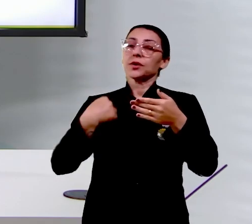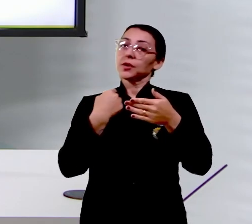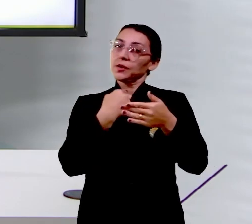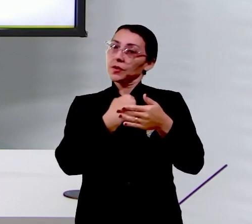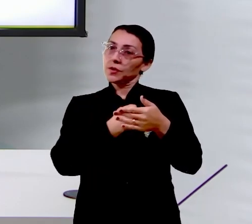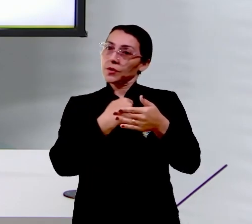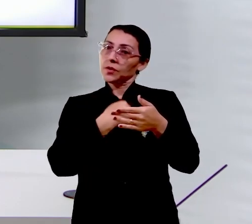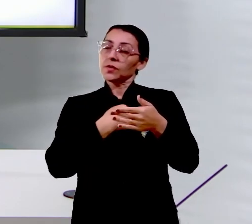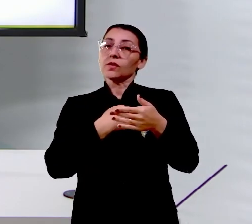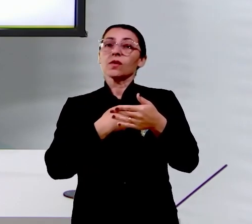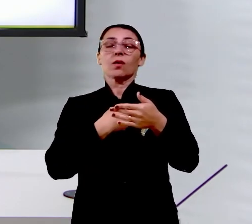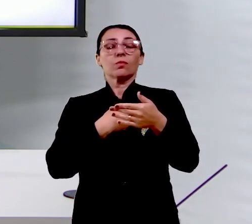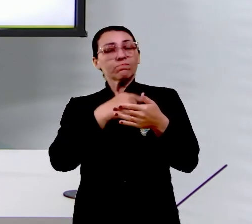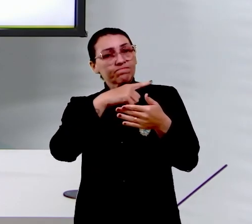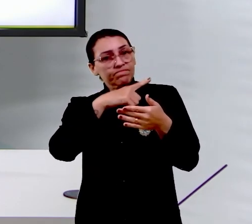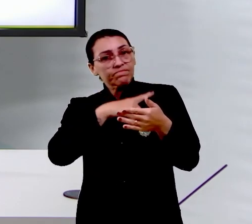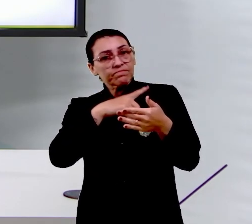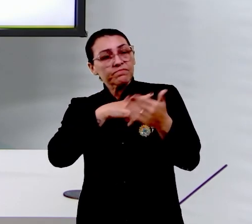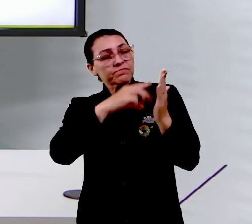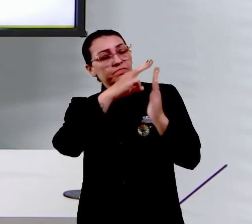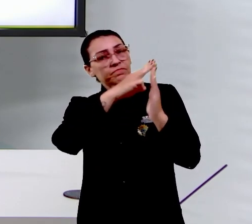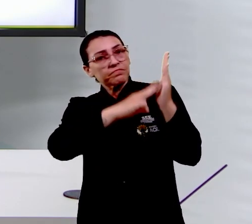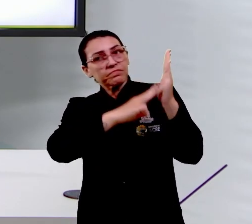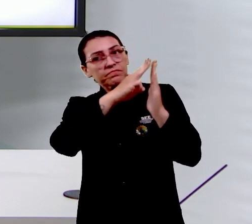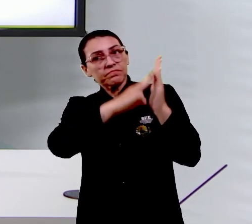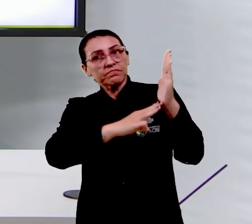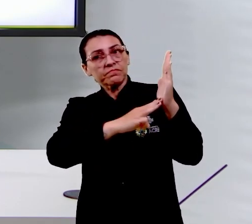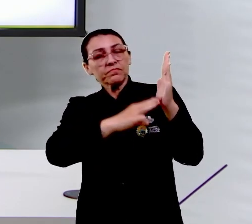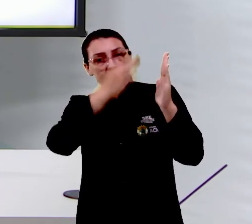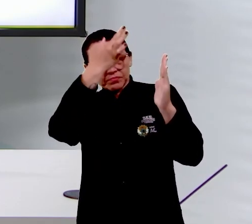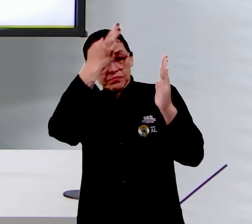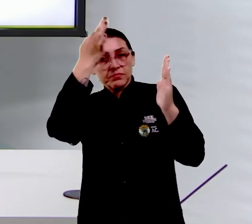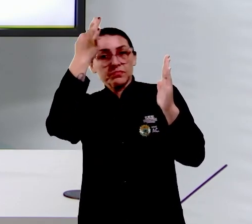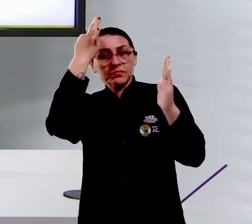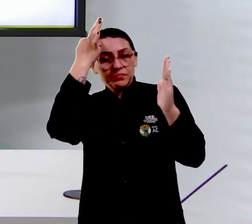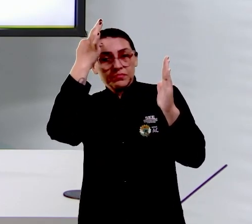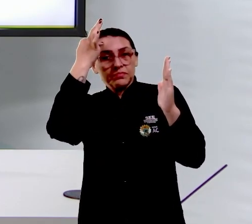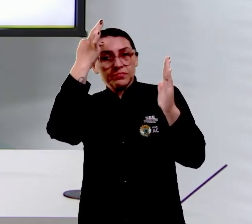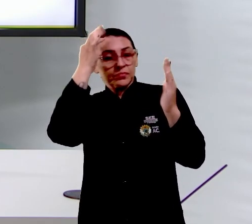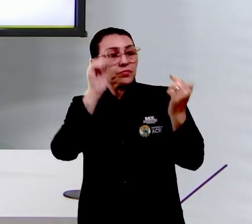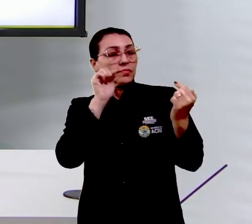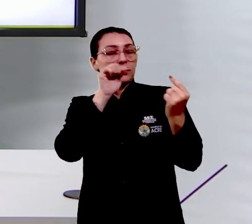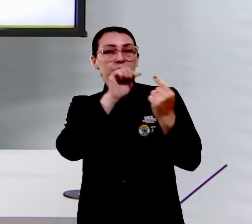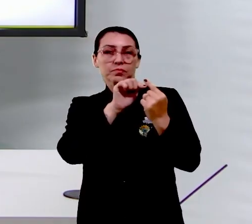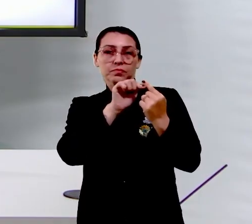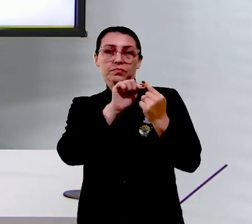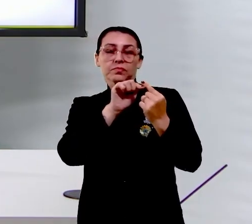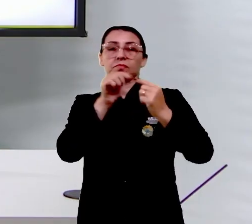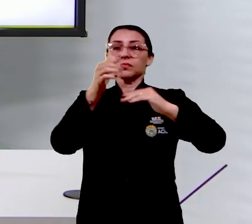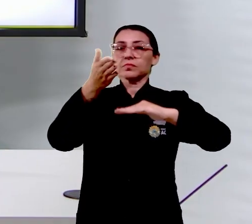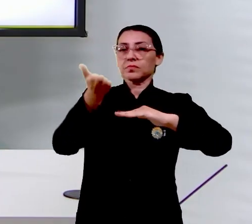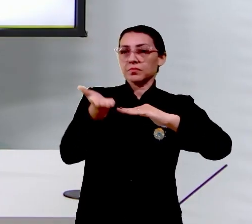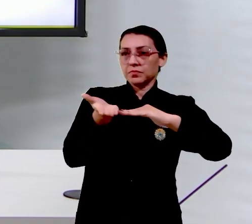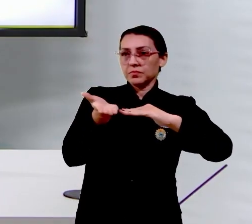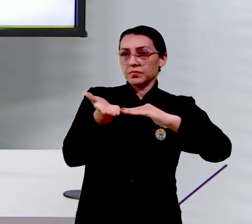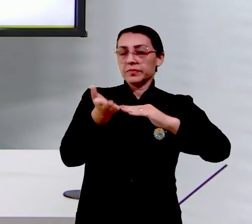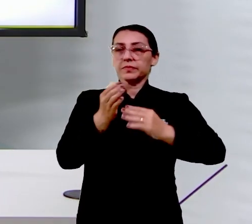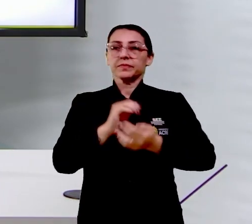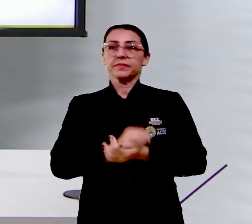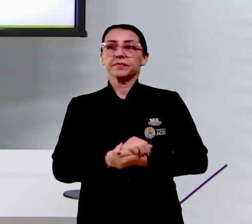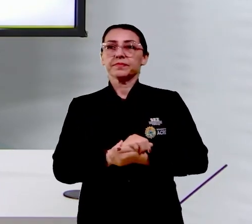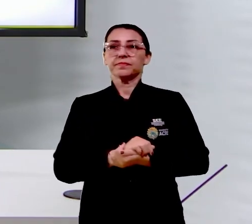vamos estabelecer a filosofia contemporânea. Muito bem.